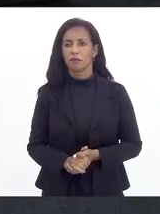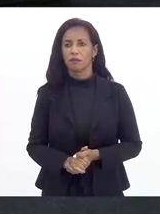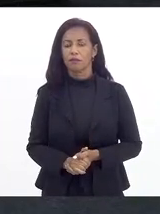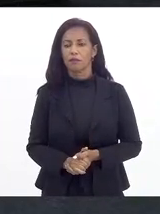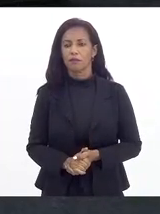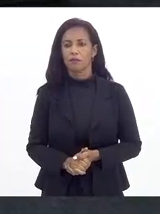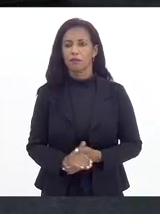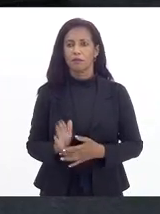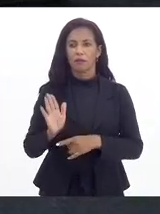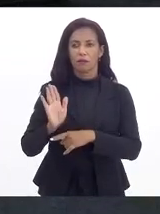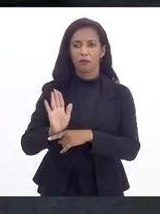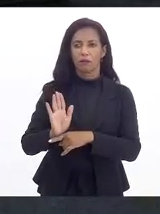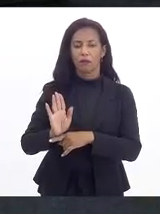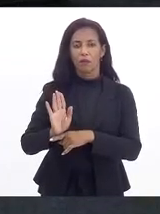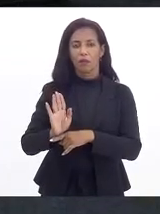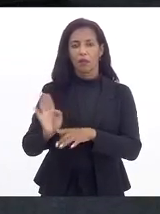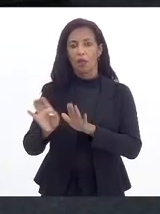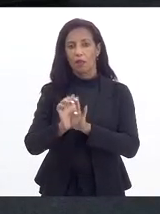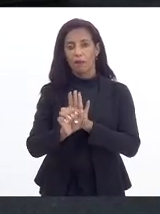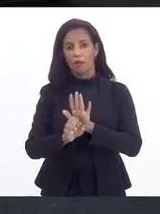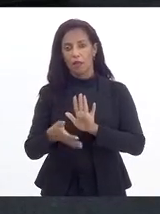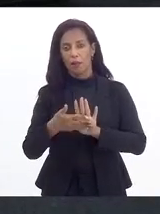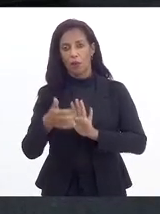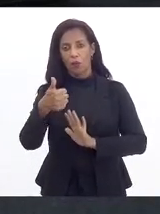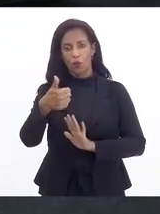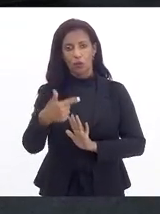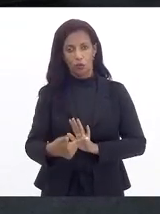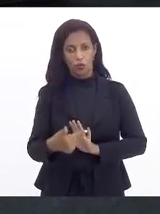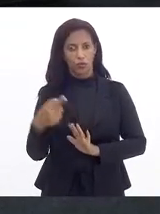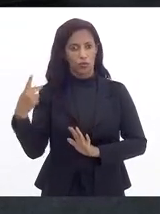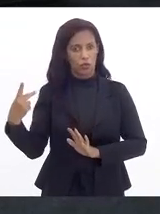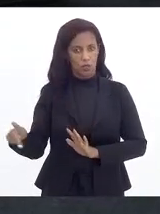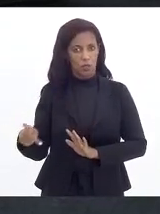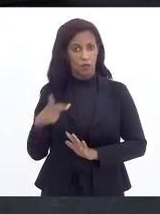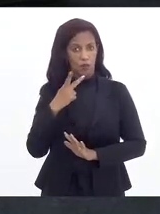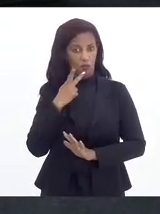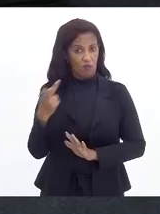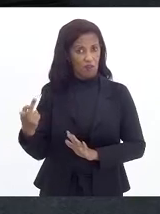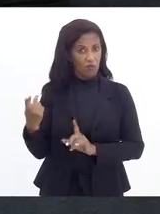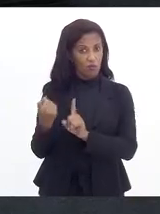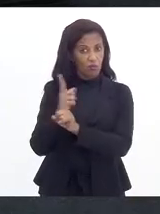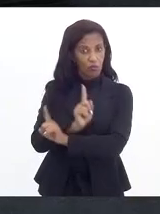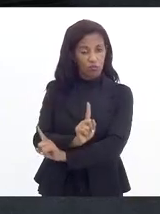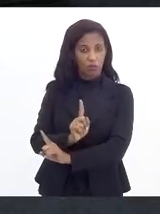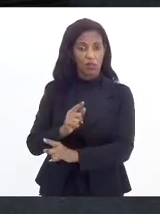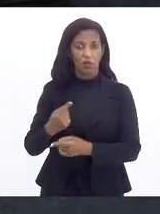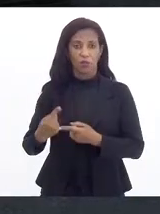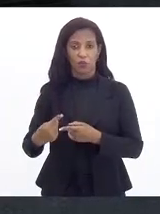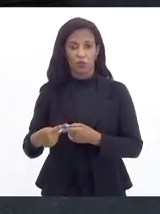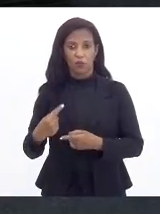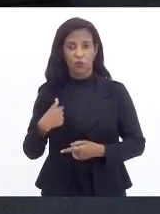acudindo a emenda, o meu parecer, a emenda 1 e 2 dele, para não dizer que eu estou divergindo. Porque